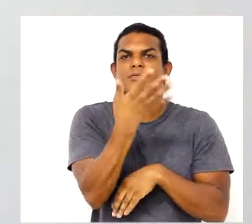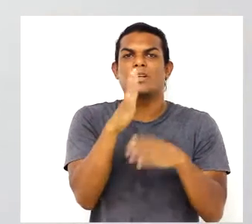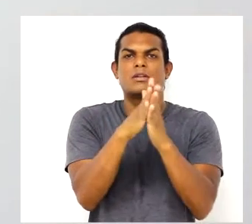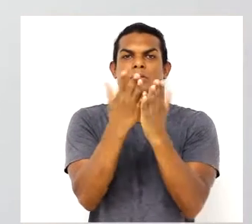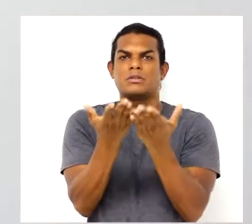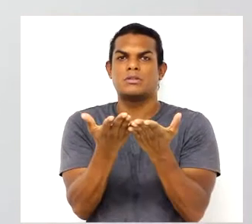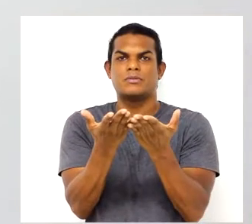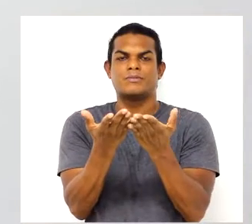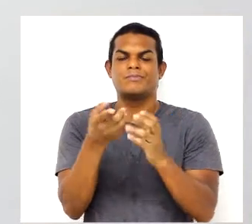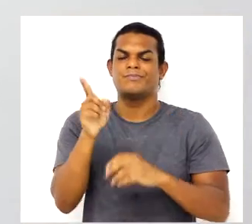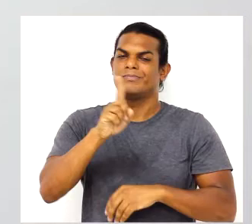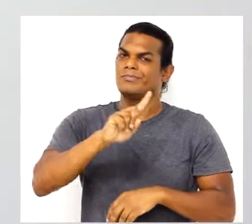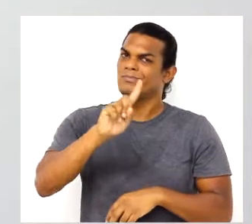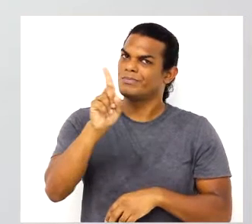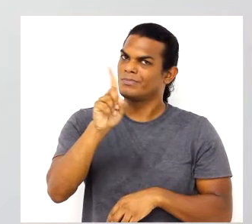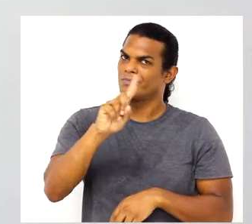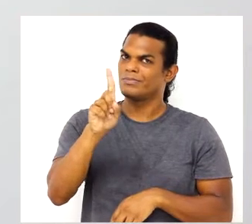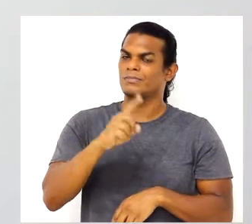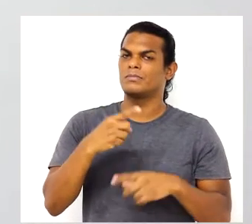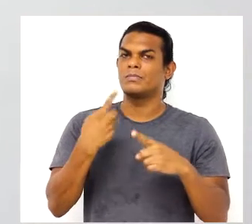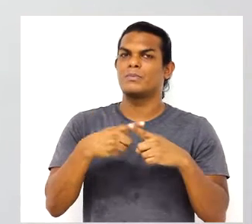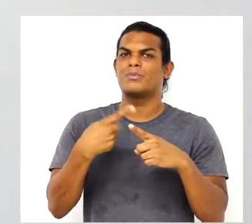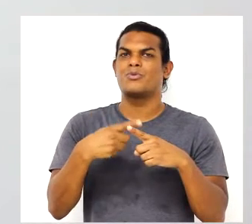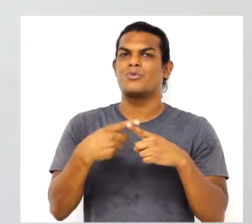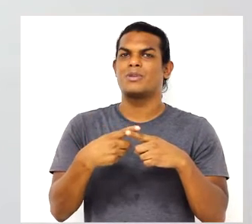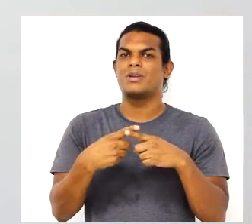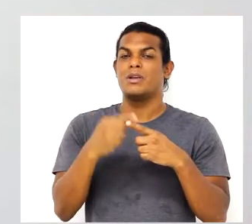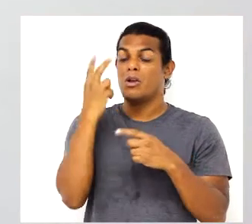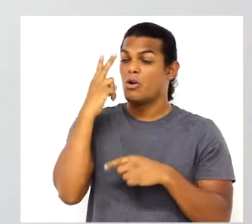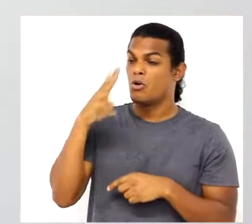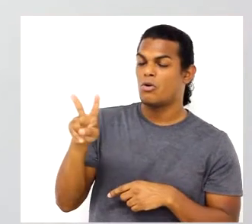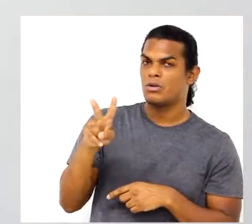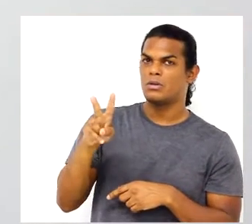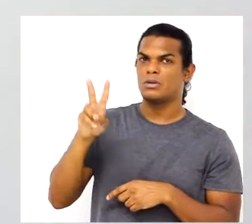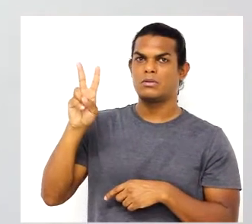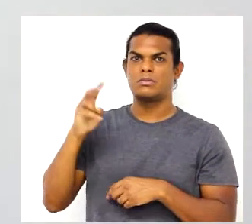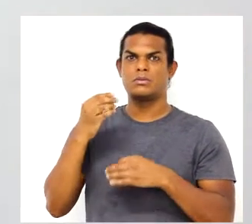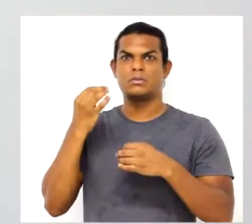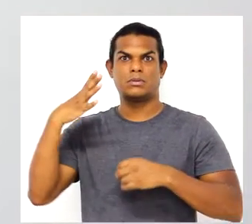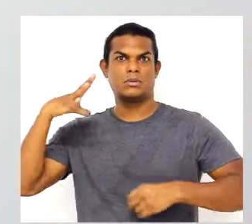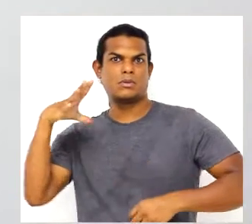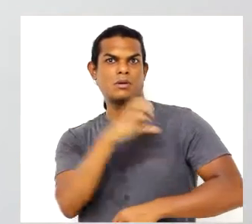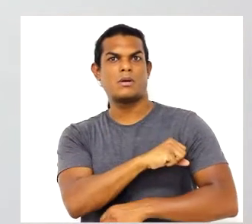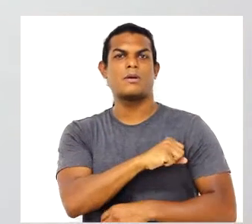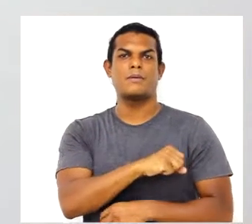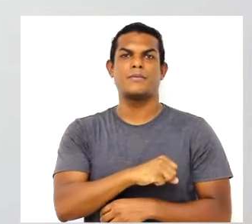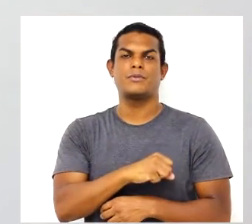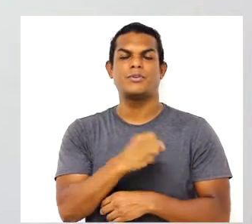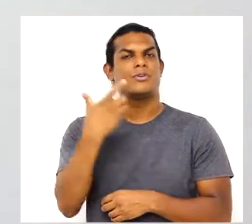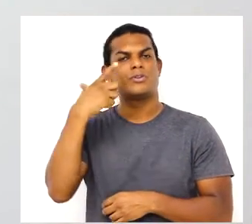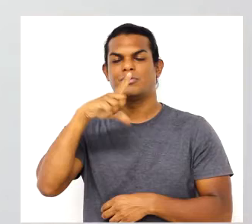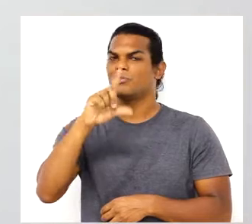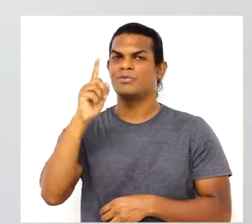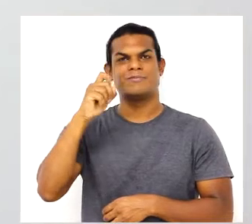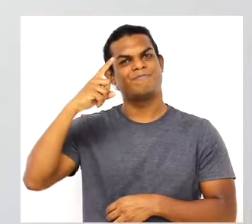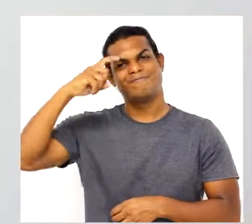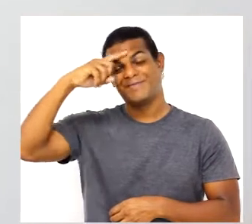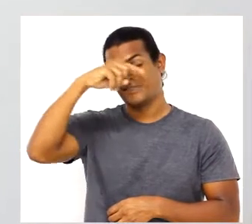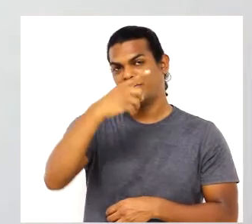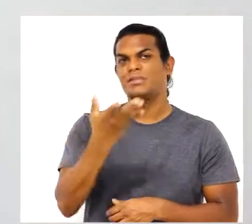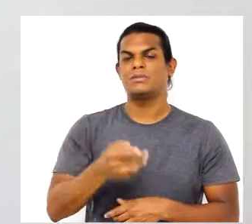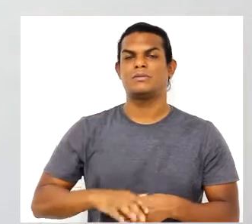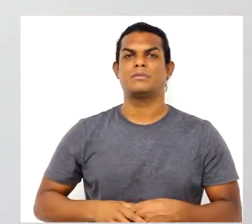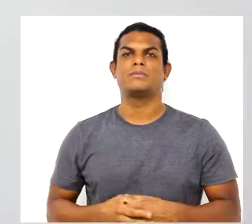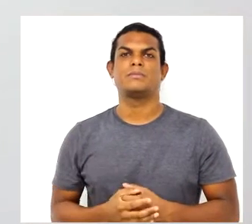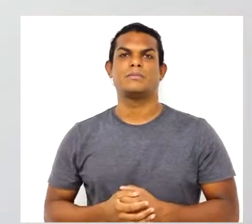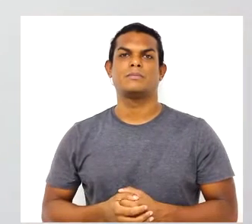Não, realmente uma visualização rápida sobre esse conjunto de números aleatórios não é fácil. E